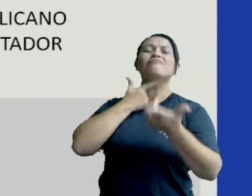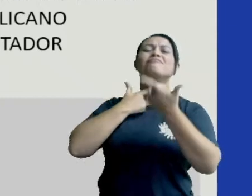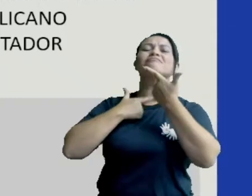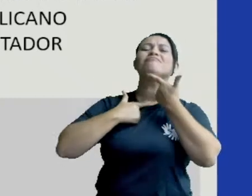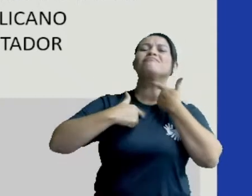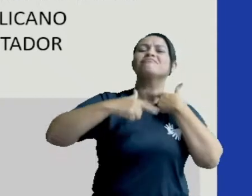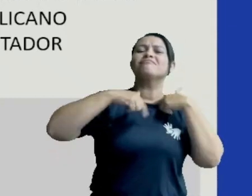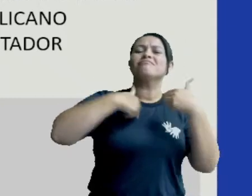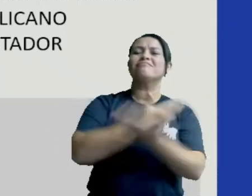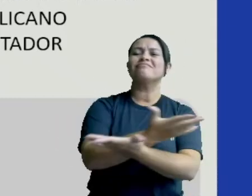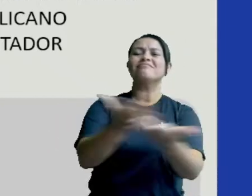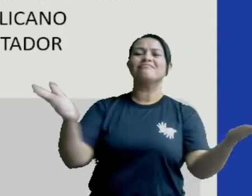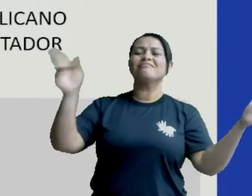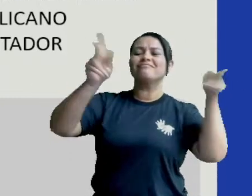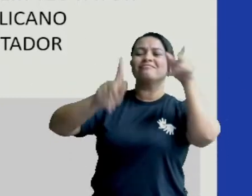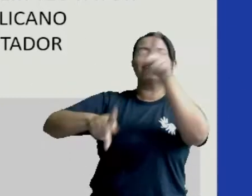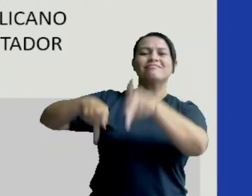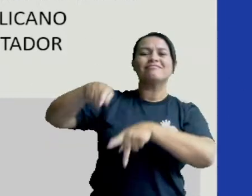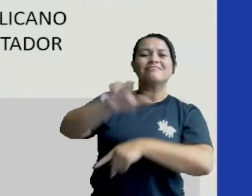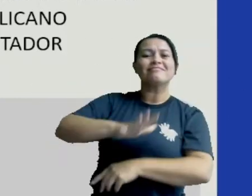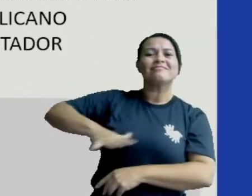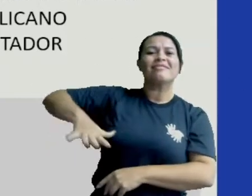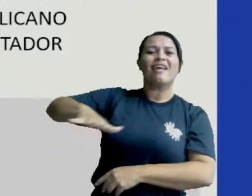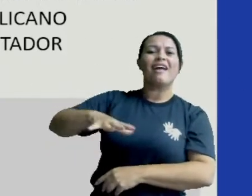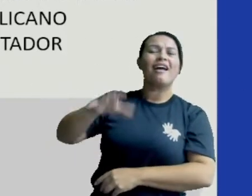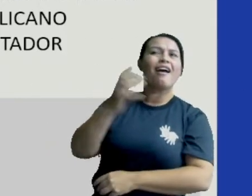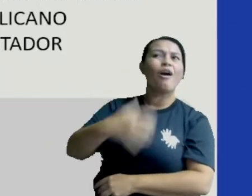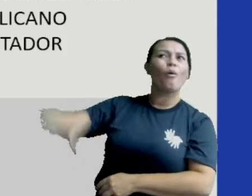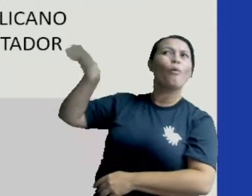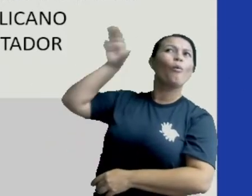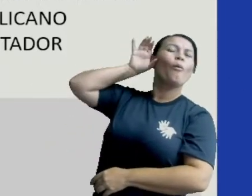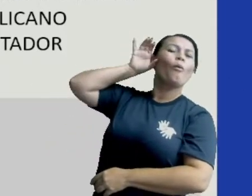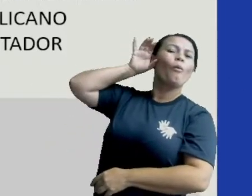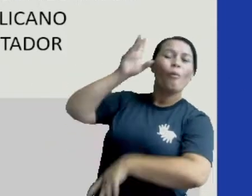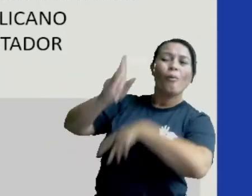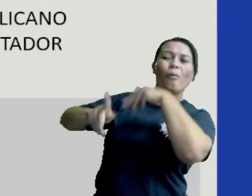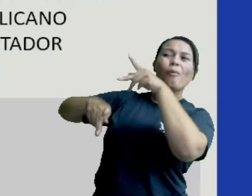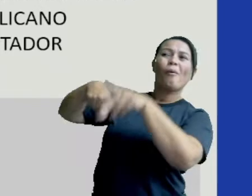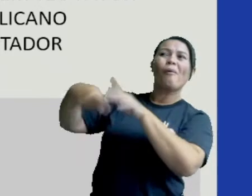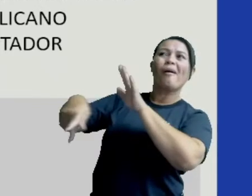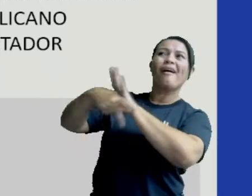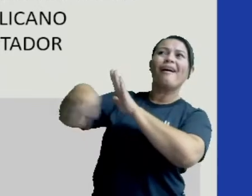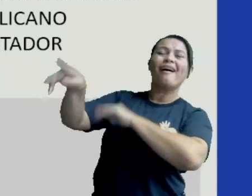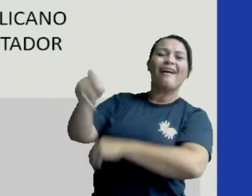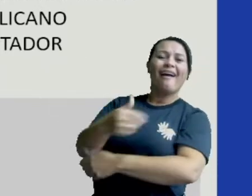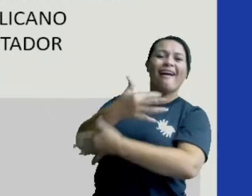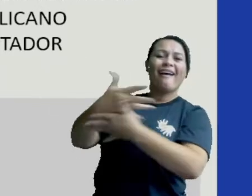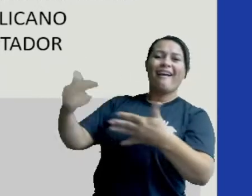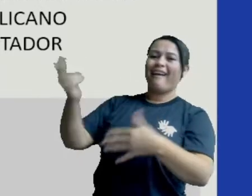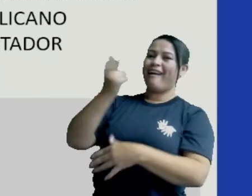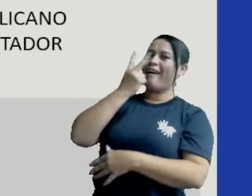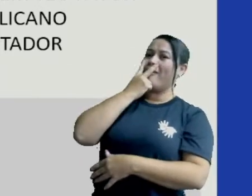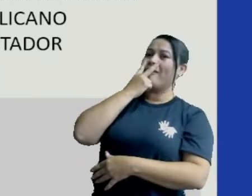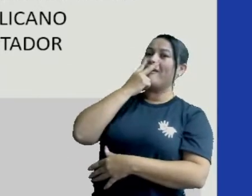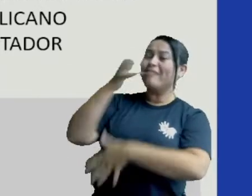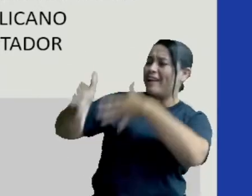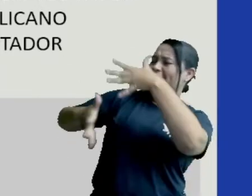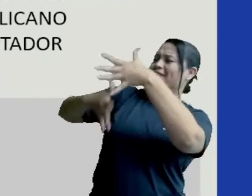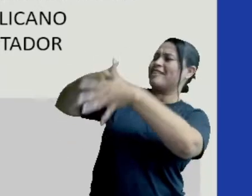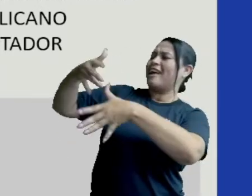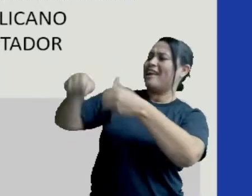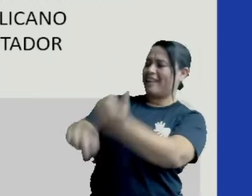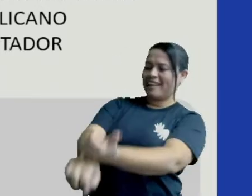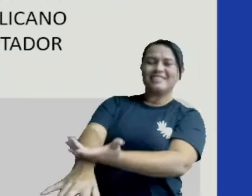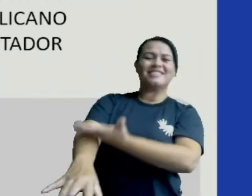Somente encerra o desejo maior que tem um povo. Quando ouço teu nome, a